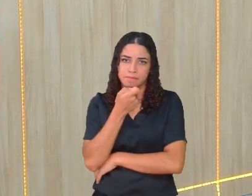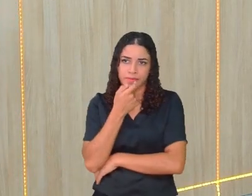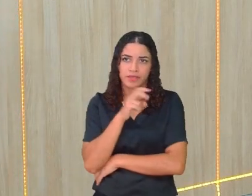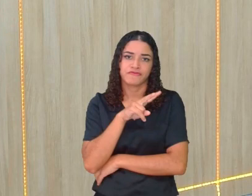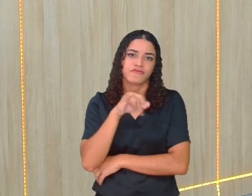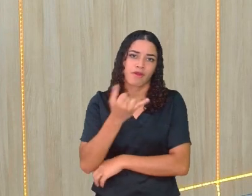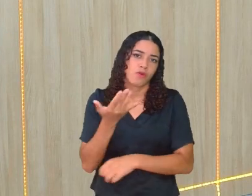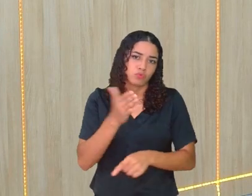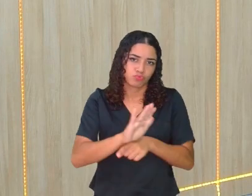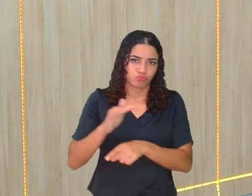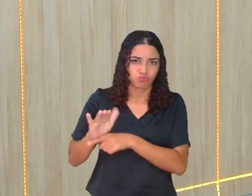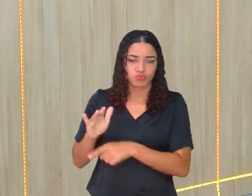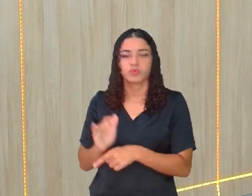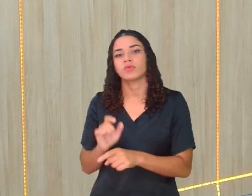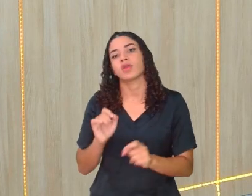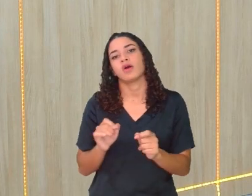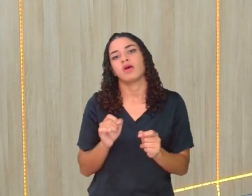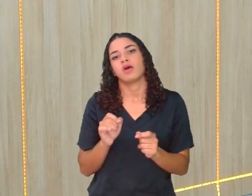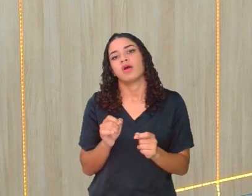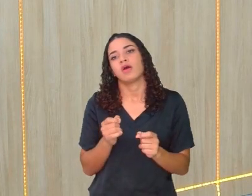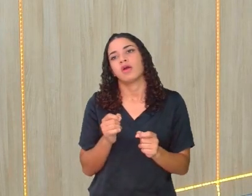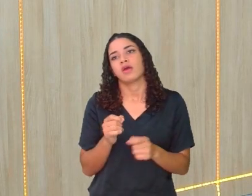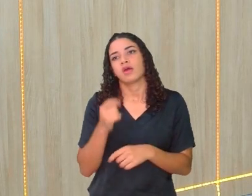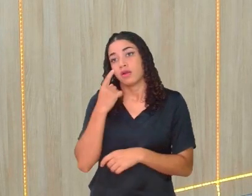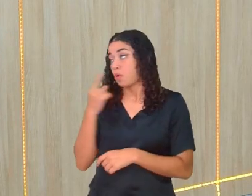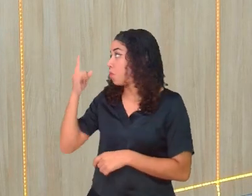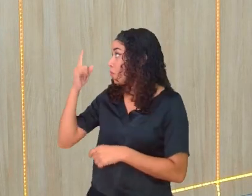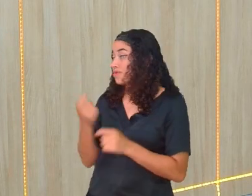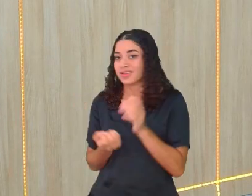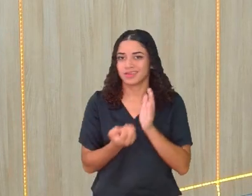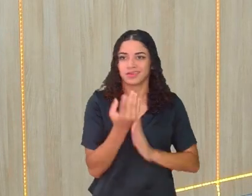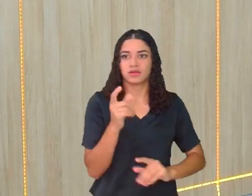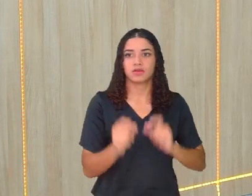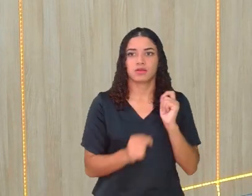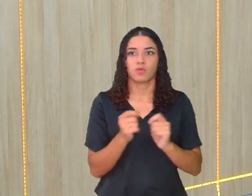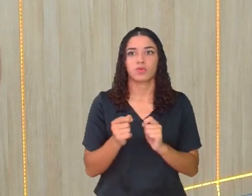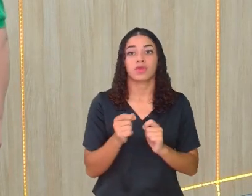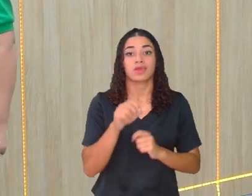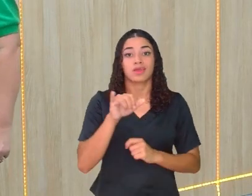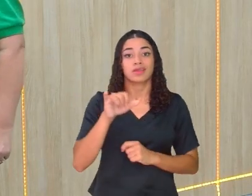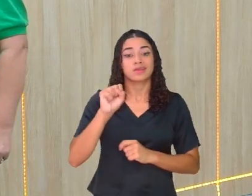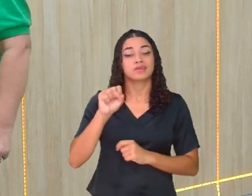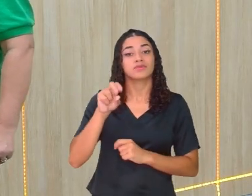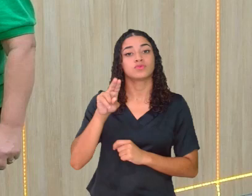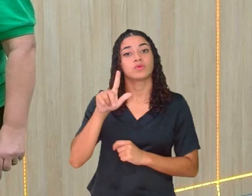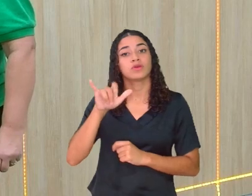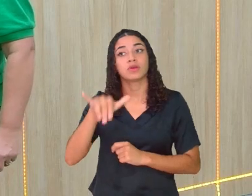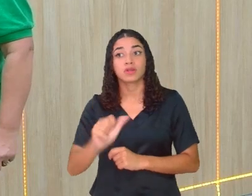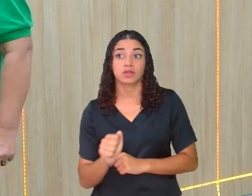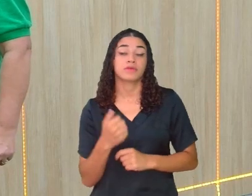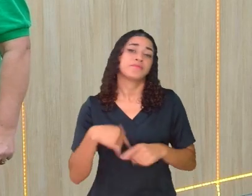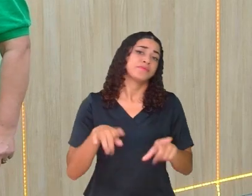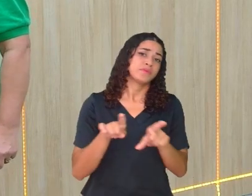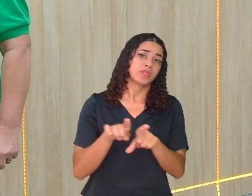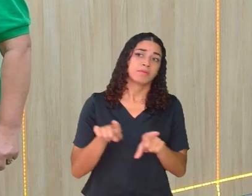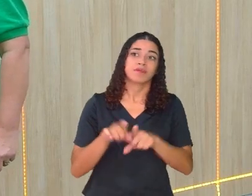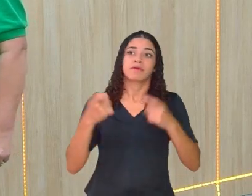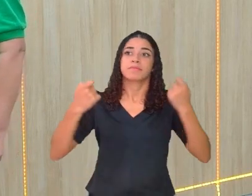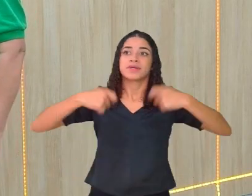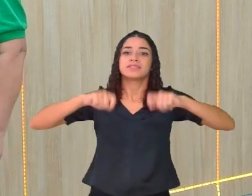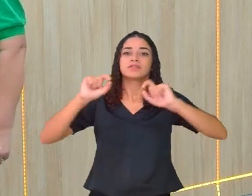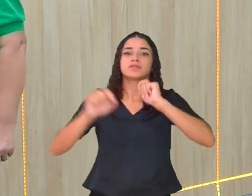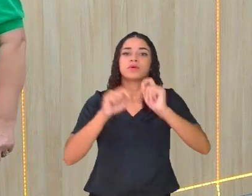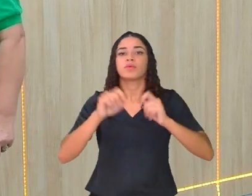para estimular a produção desse pâncreas em relação à insulina, e esse indivíduo ele vai precisar de uma